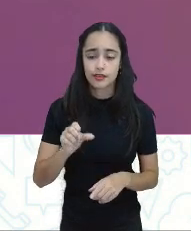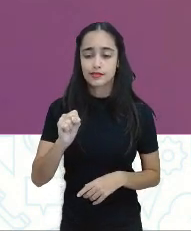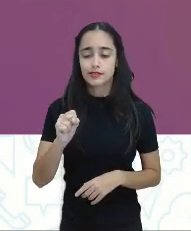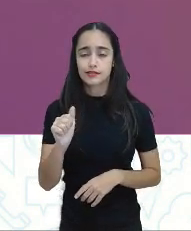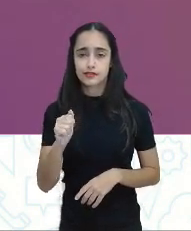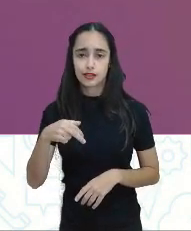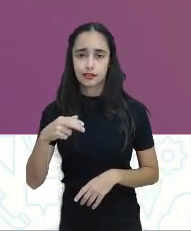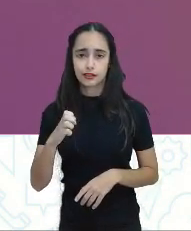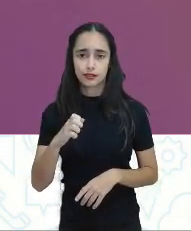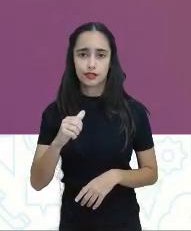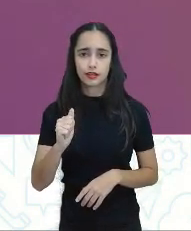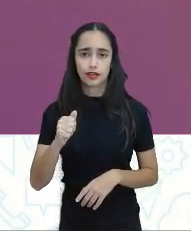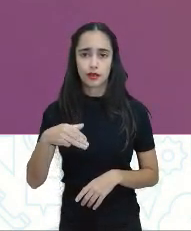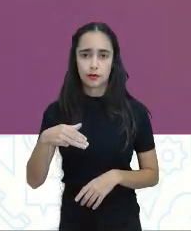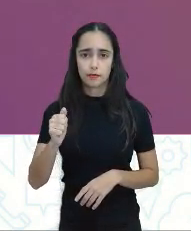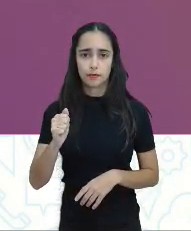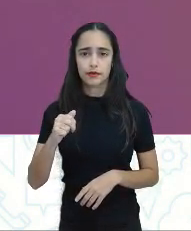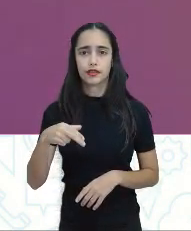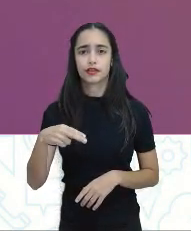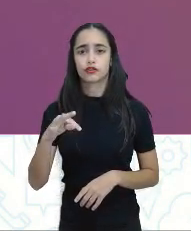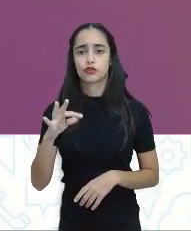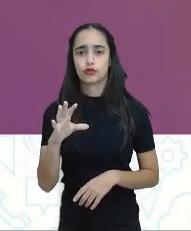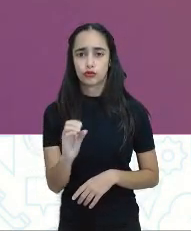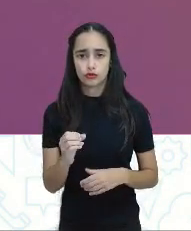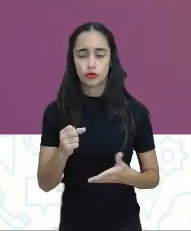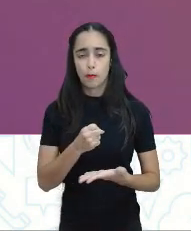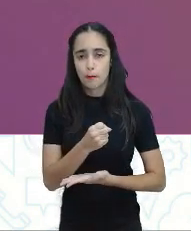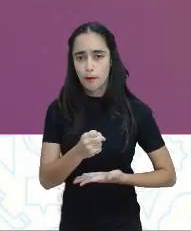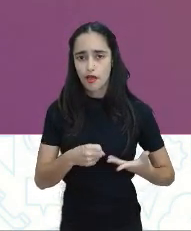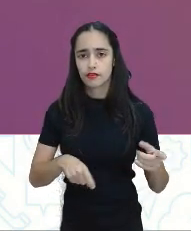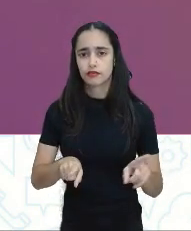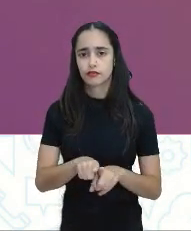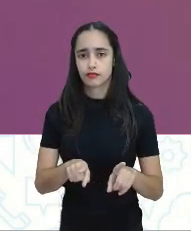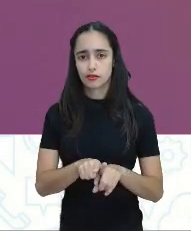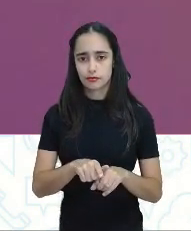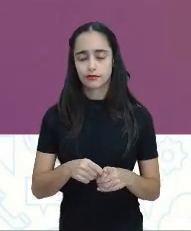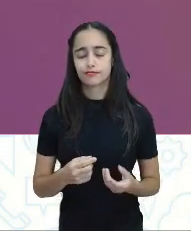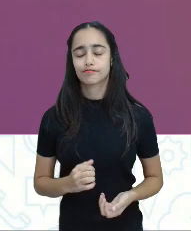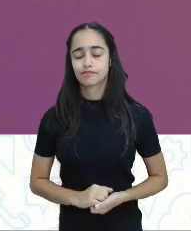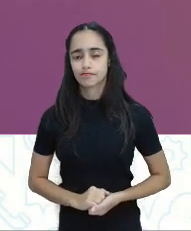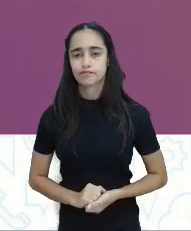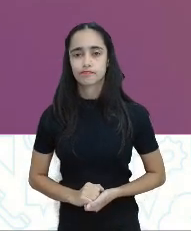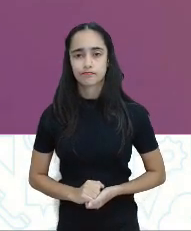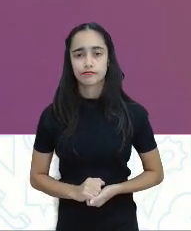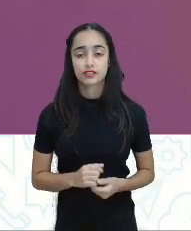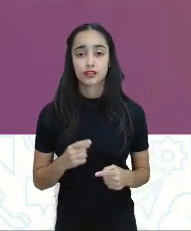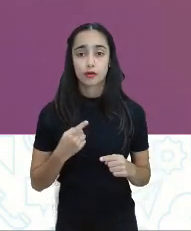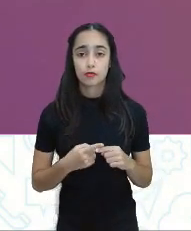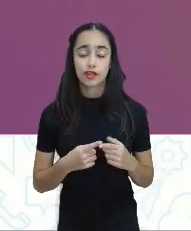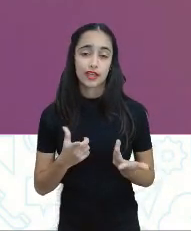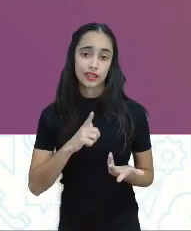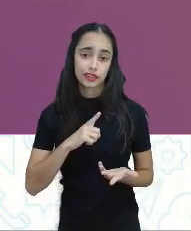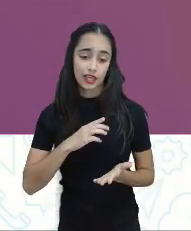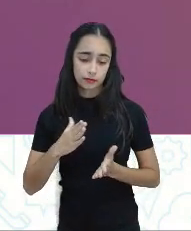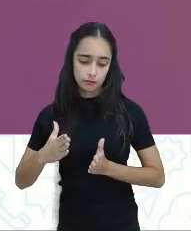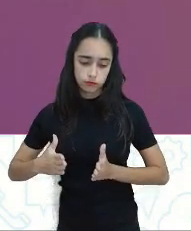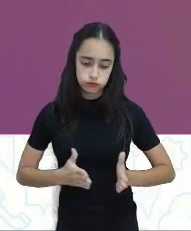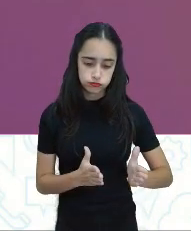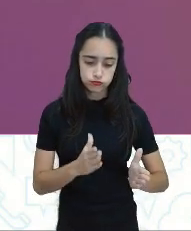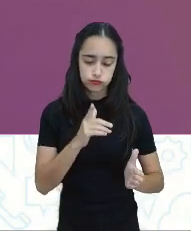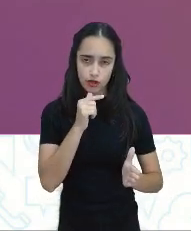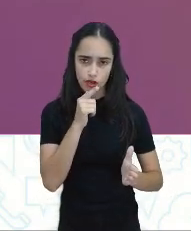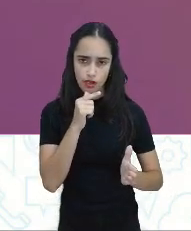A questão do esgoto, porque saneamento básico abarca tudo isso, né? Questão do esgoto, a